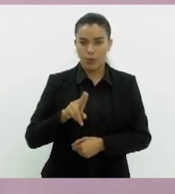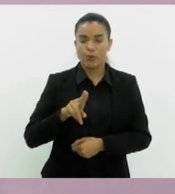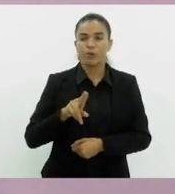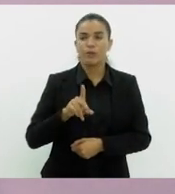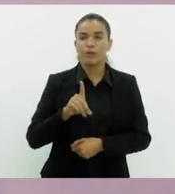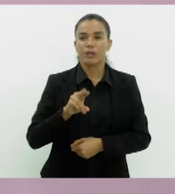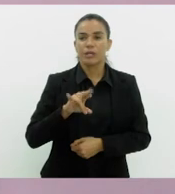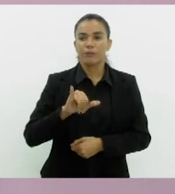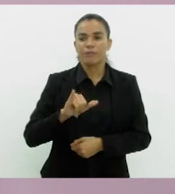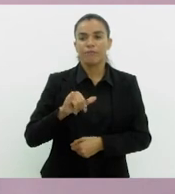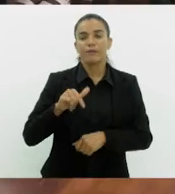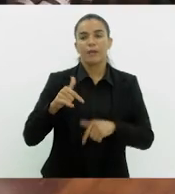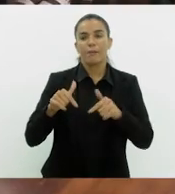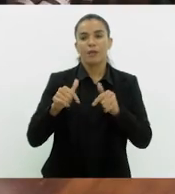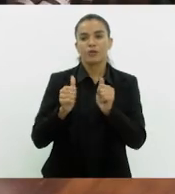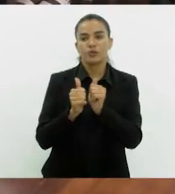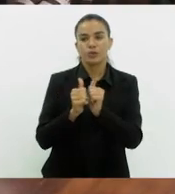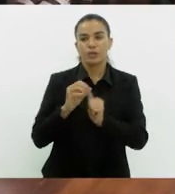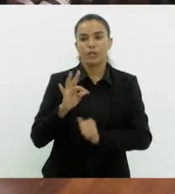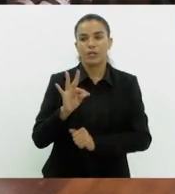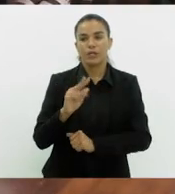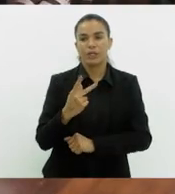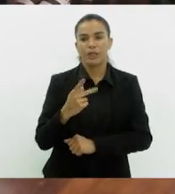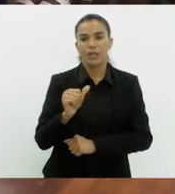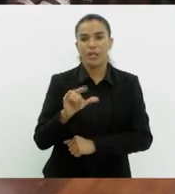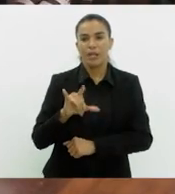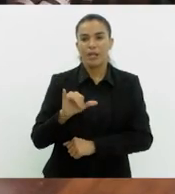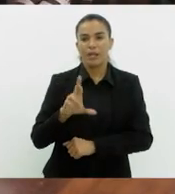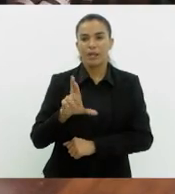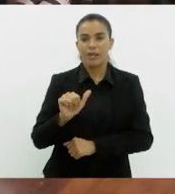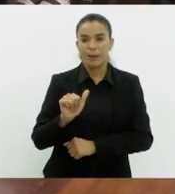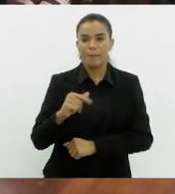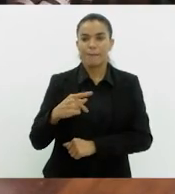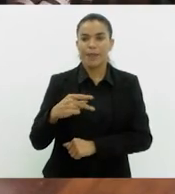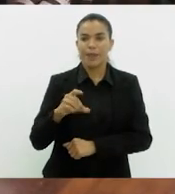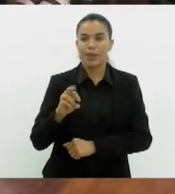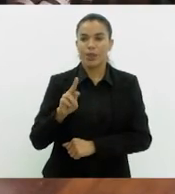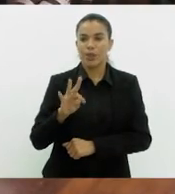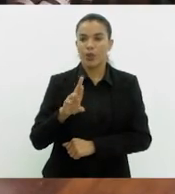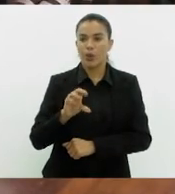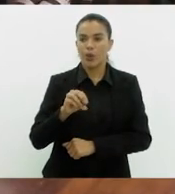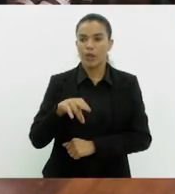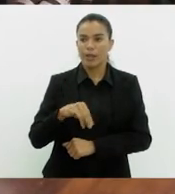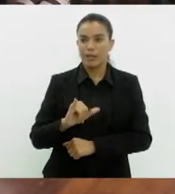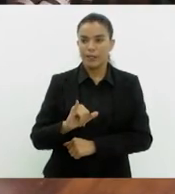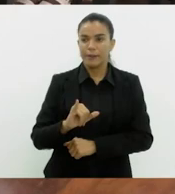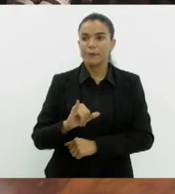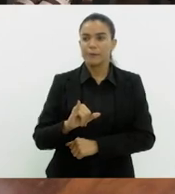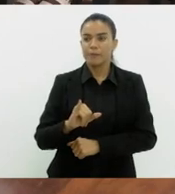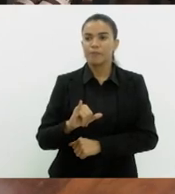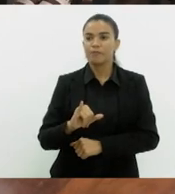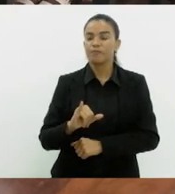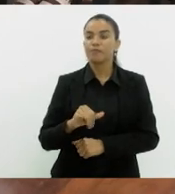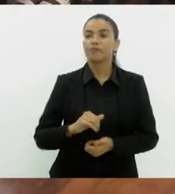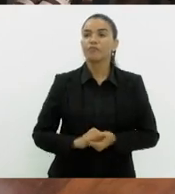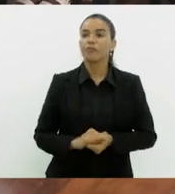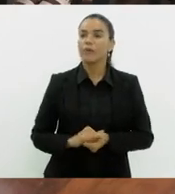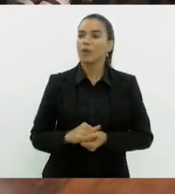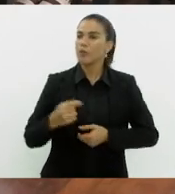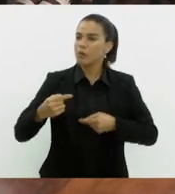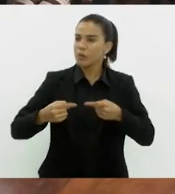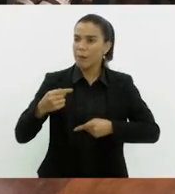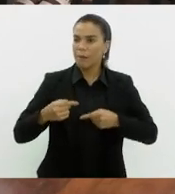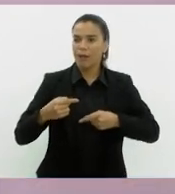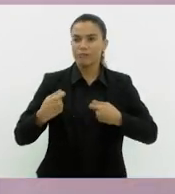da deputada Talíria Petrone, para que a gente possa pautar com a deputada federal Talíria Petrone esse debate tão fundamental,